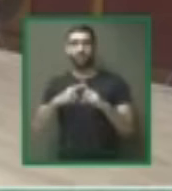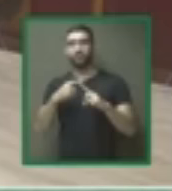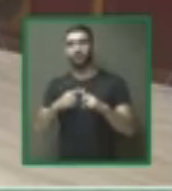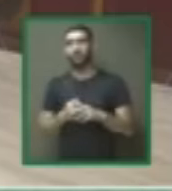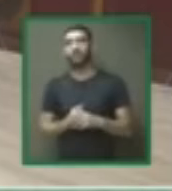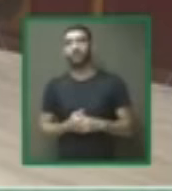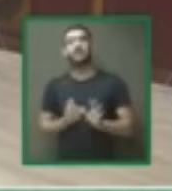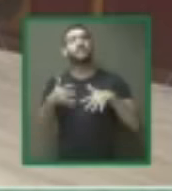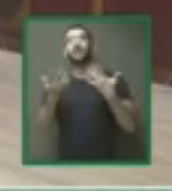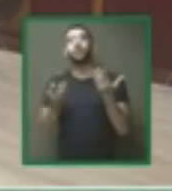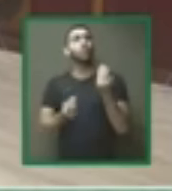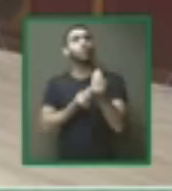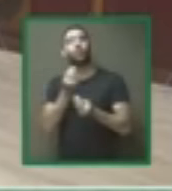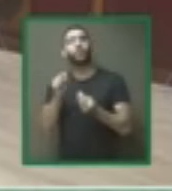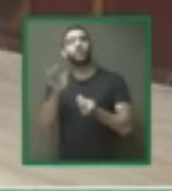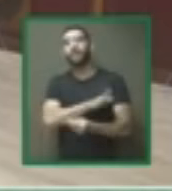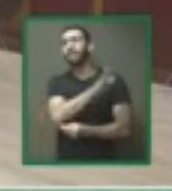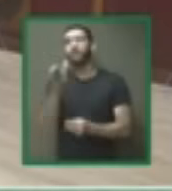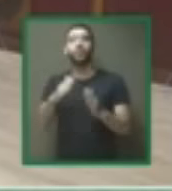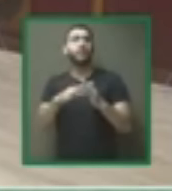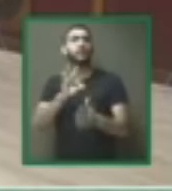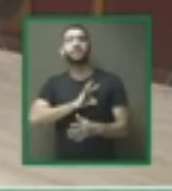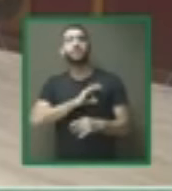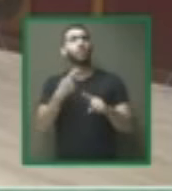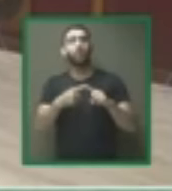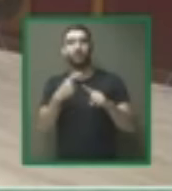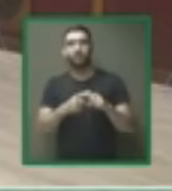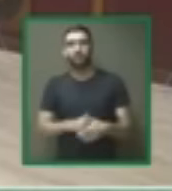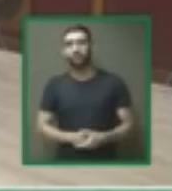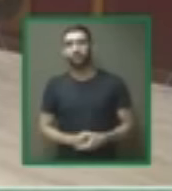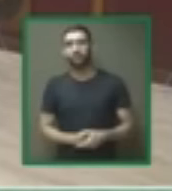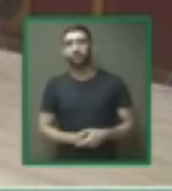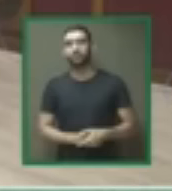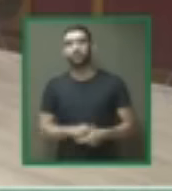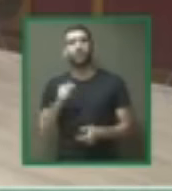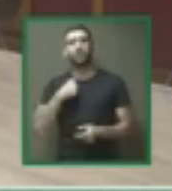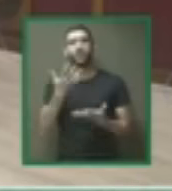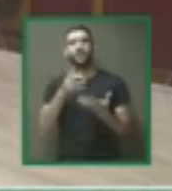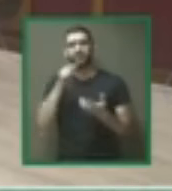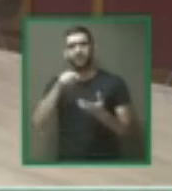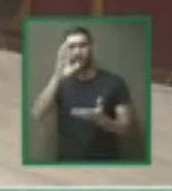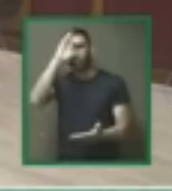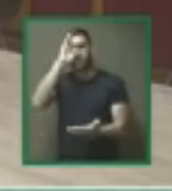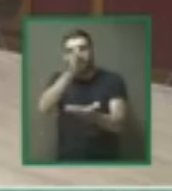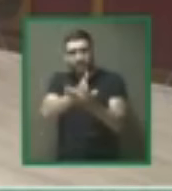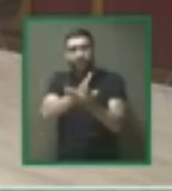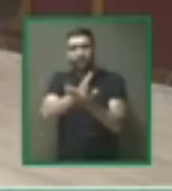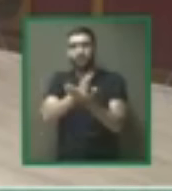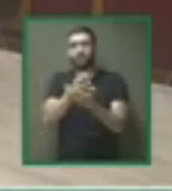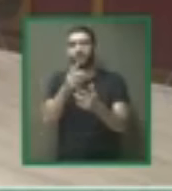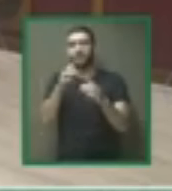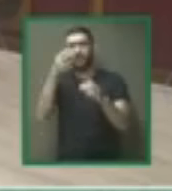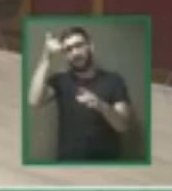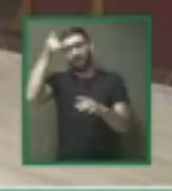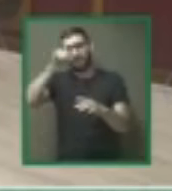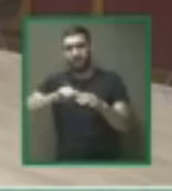sabendo... Como você chegou aí para a delegacia? O que te levou aí para a delegacia? Eu queria só que tu fosse mais um pouco objetivo... Por